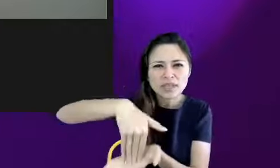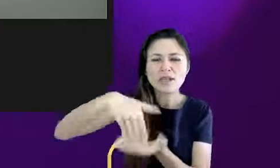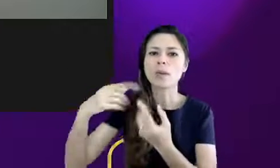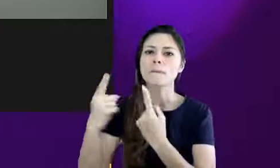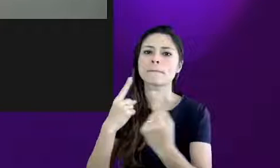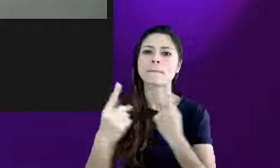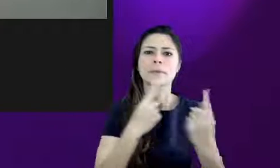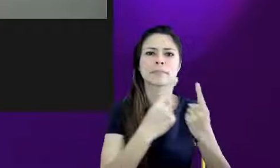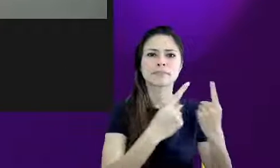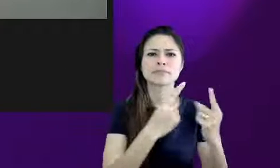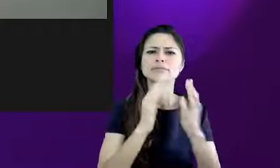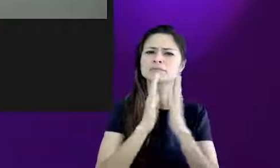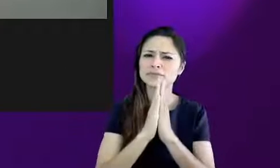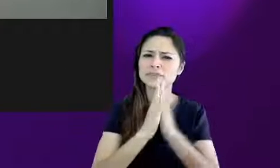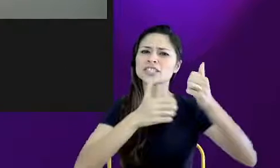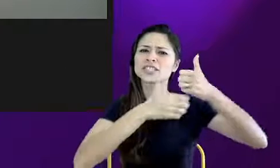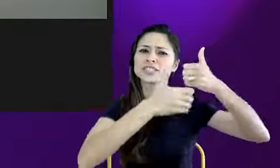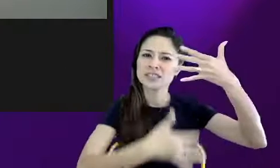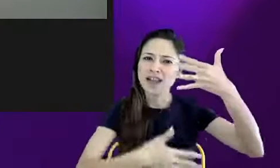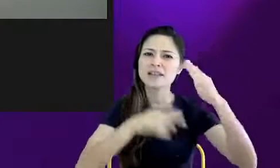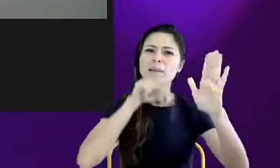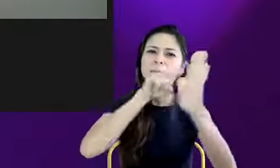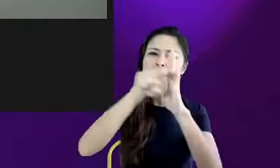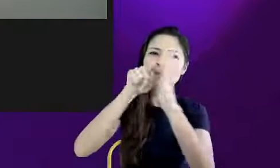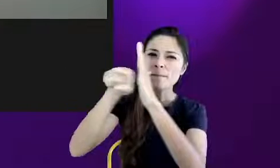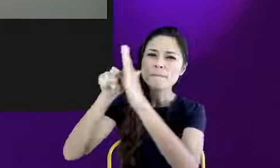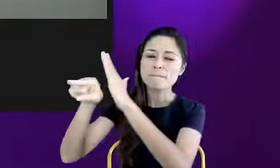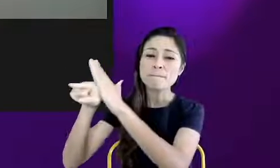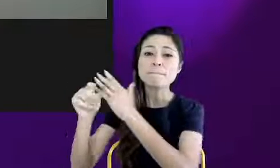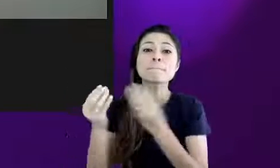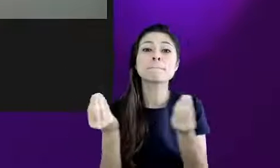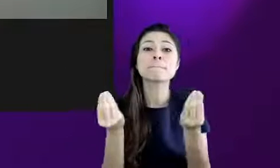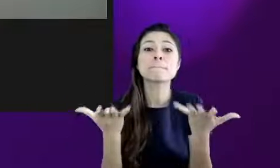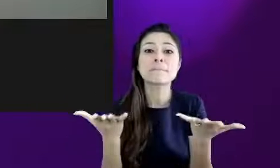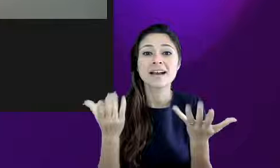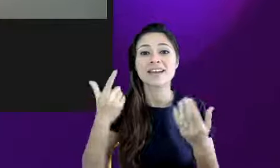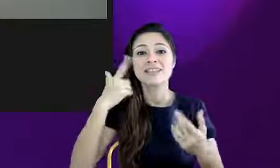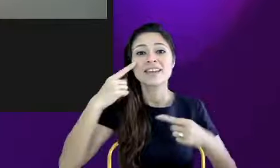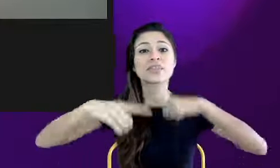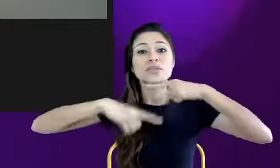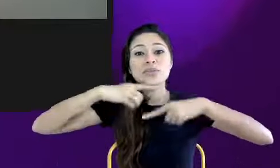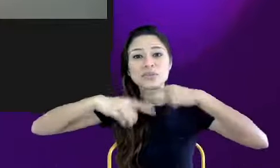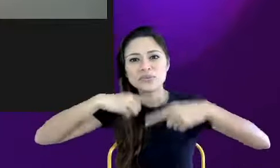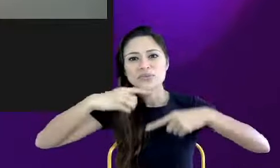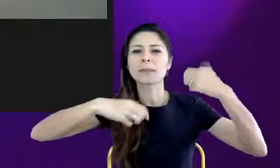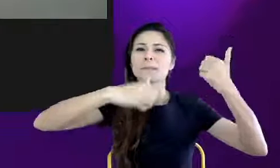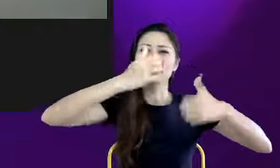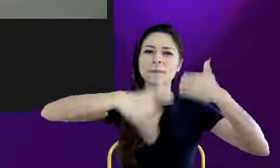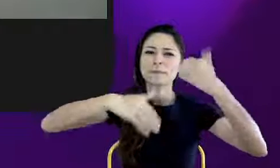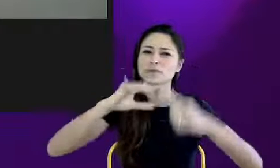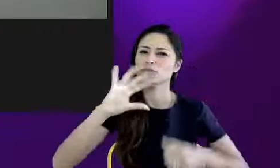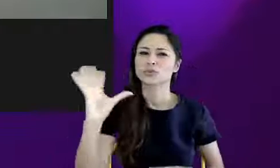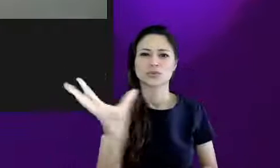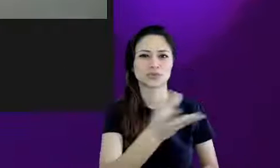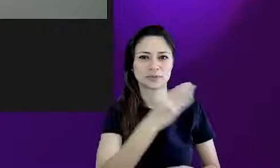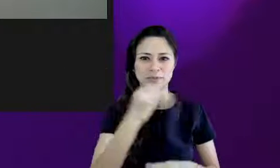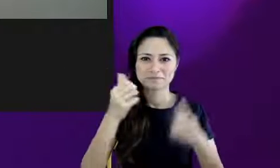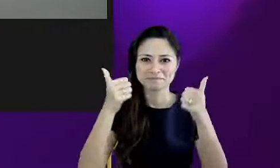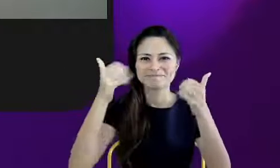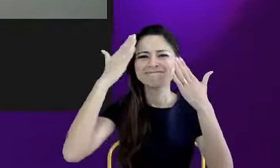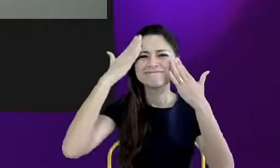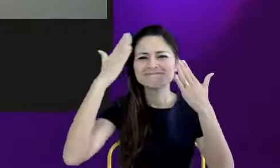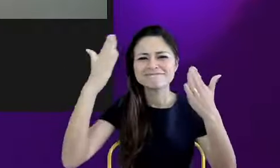mandem as mensagens pelo chat para que a gente possa estar tirando aí as dúvidas de todos vocês. Obrigada, Marco,